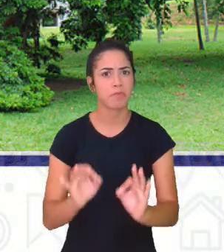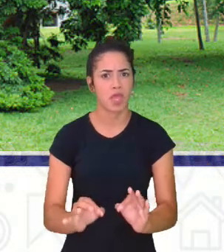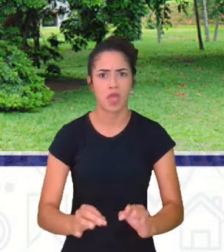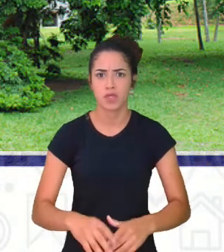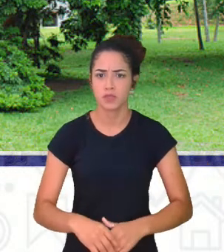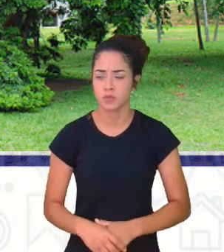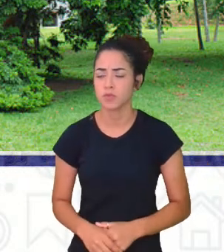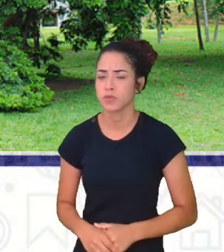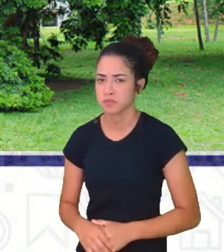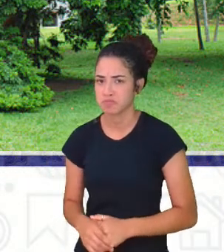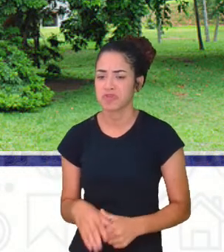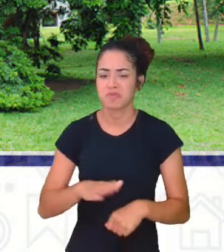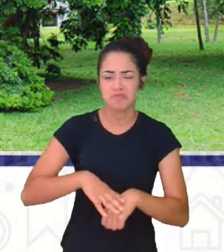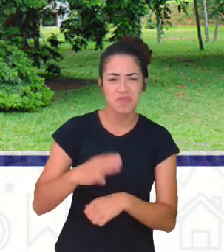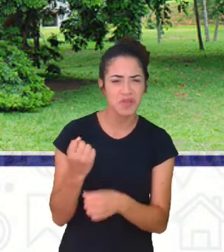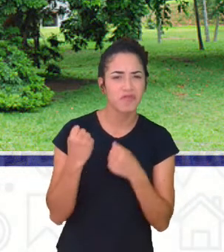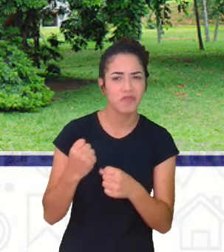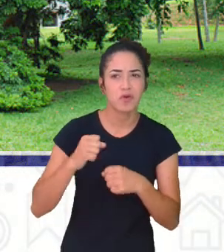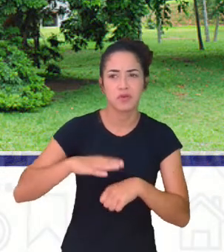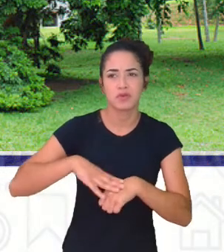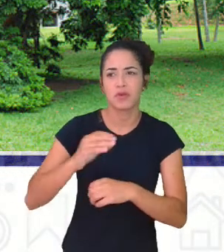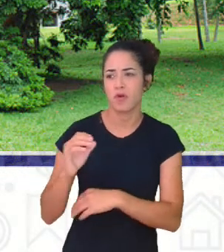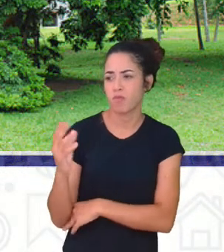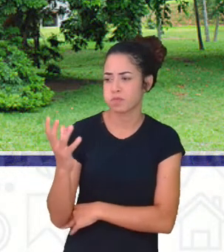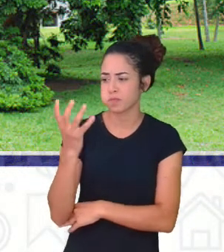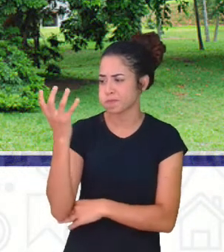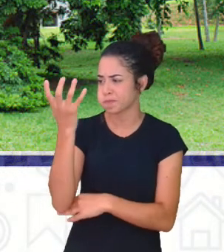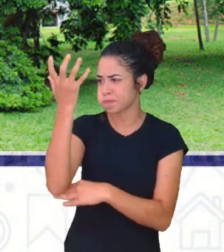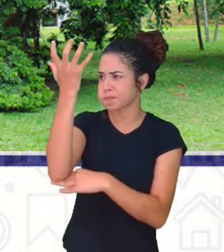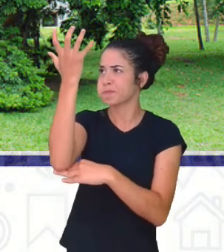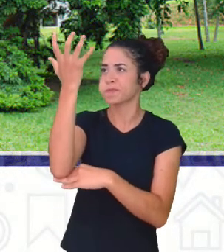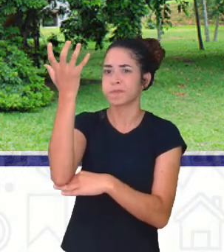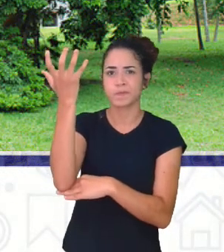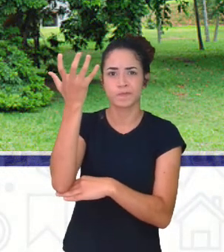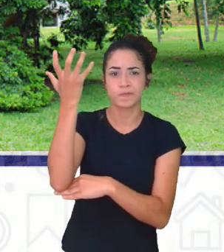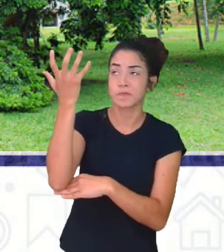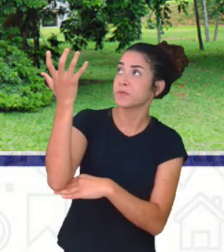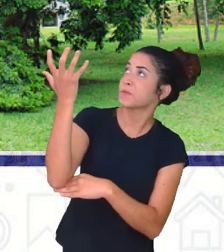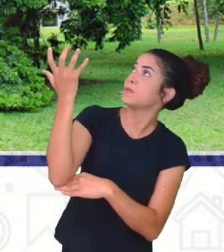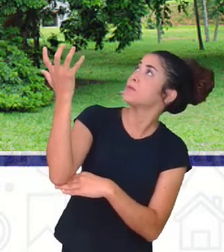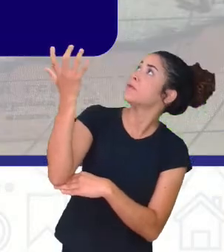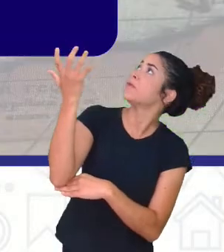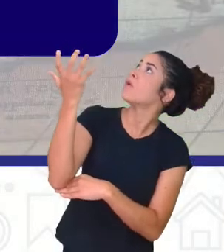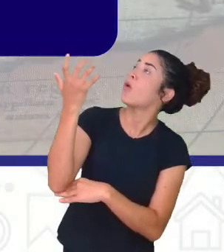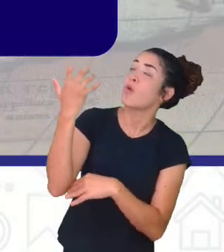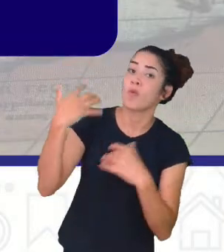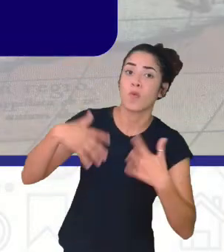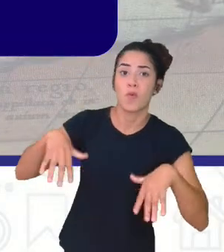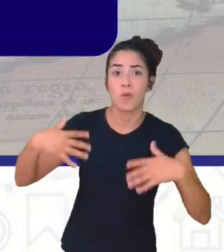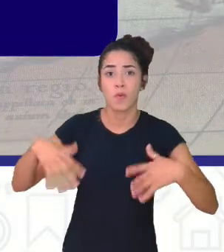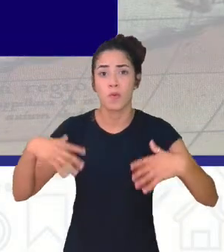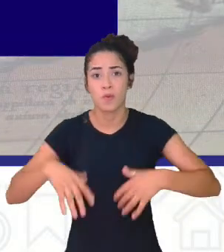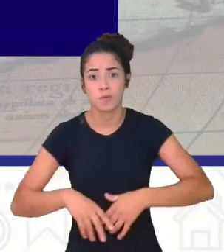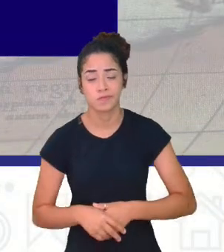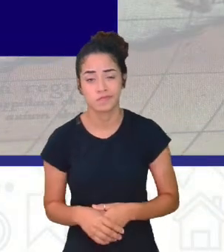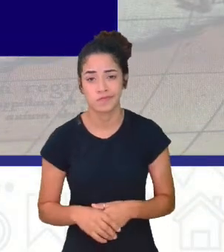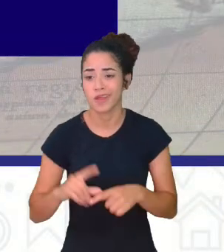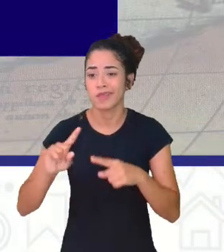bem mais mais fortes maiores mas aí foram tirando tirando e nesse sentido elas